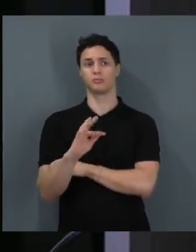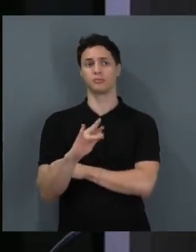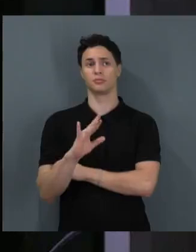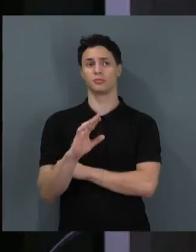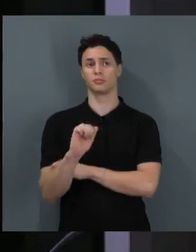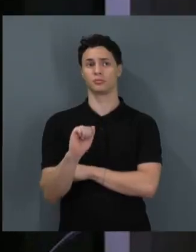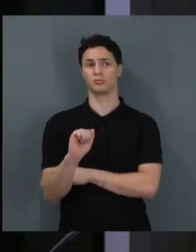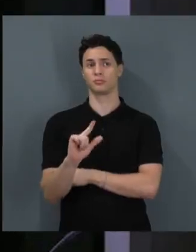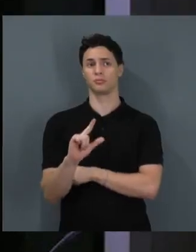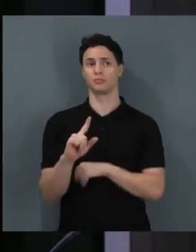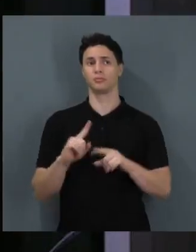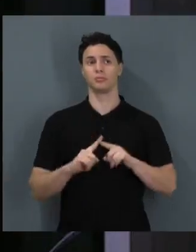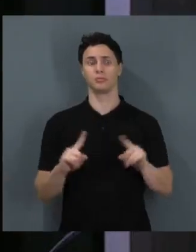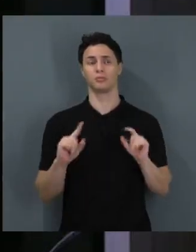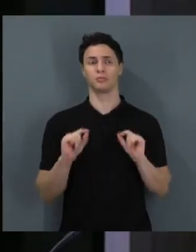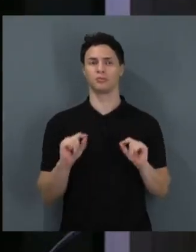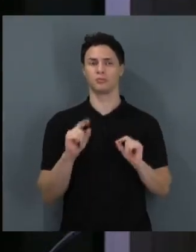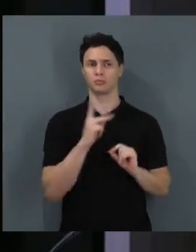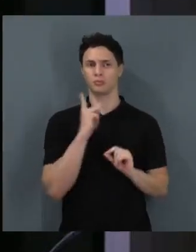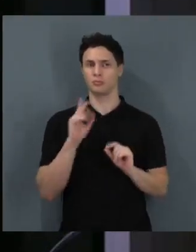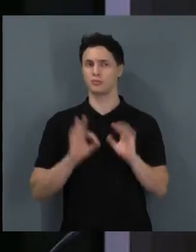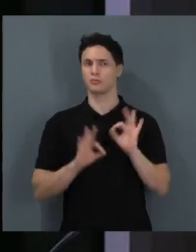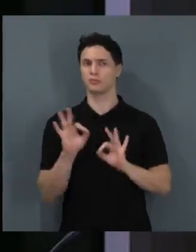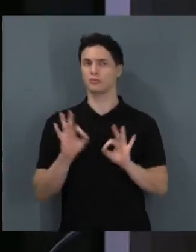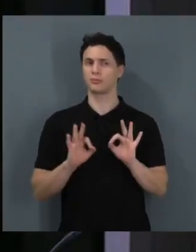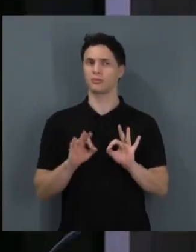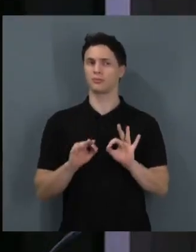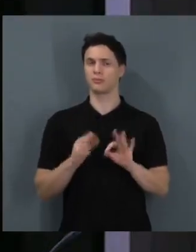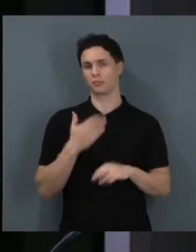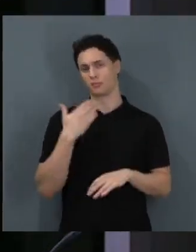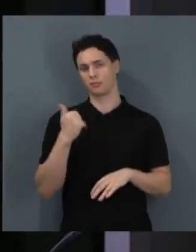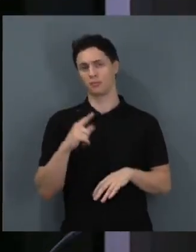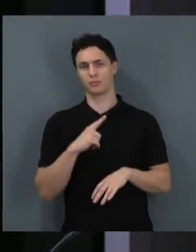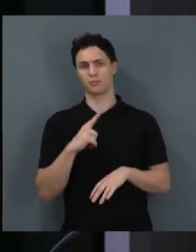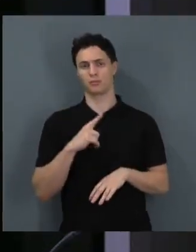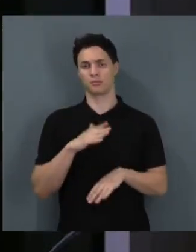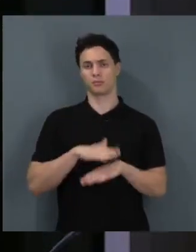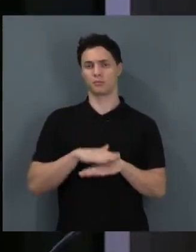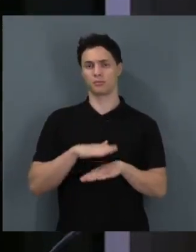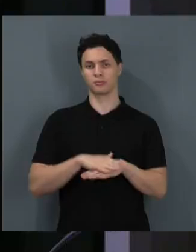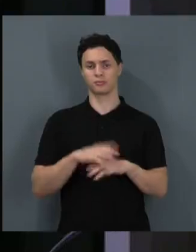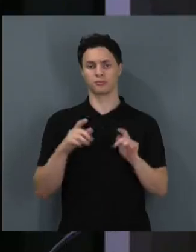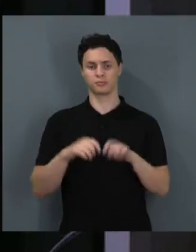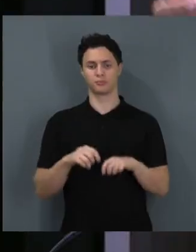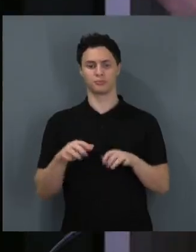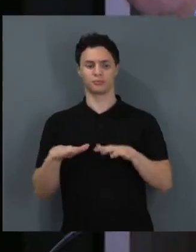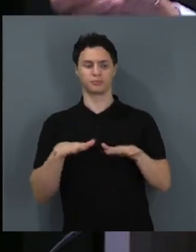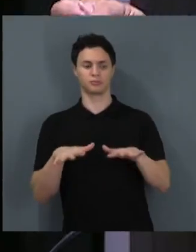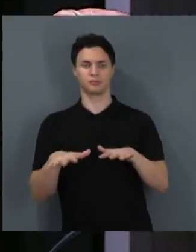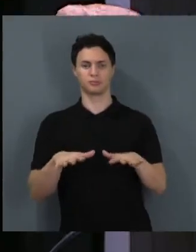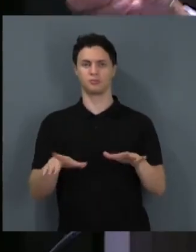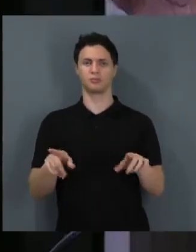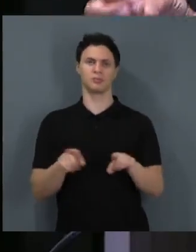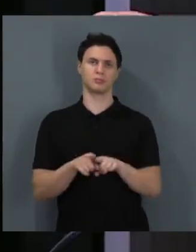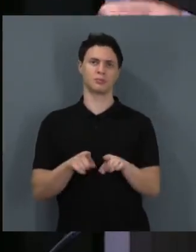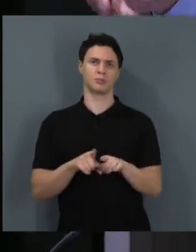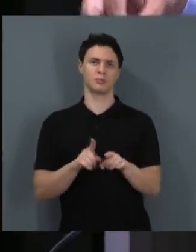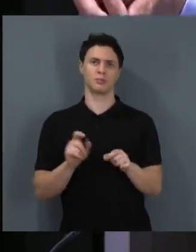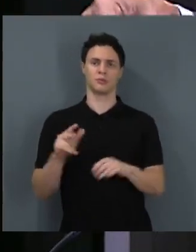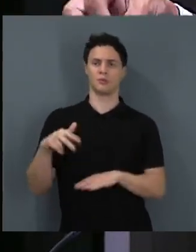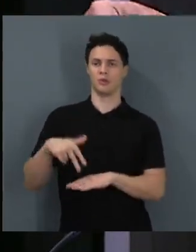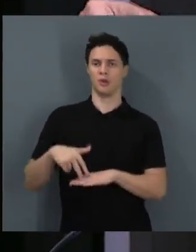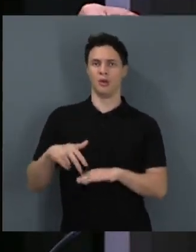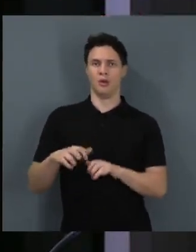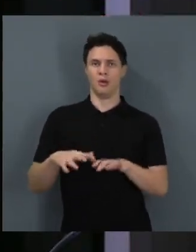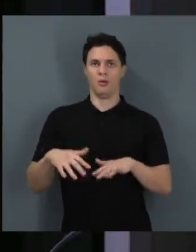lobby mais organizado, quem gritou mais alto, quem teve maior capacidade de mobilização, fez-se ouvir aqui